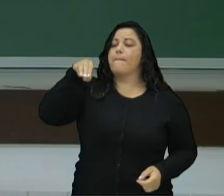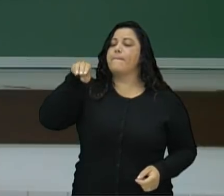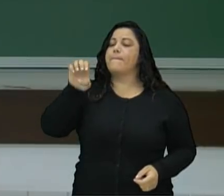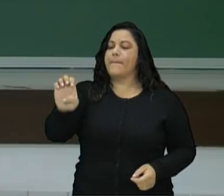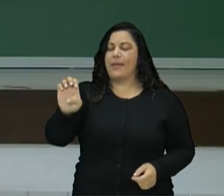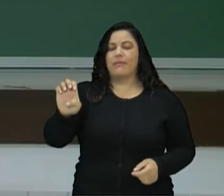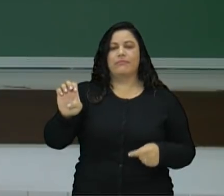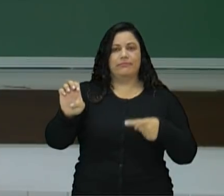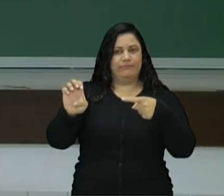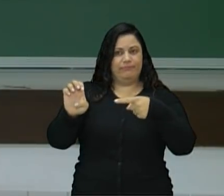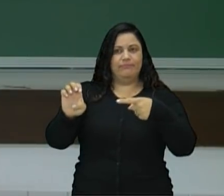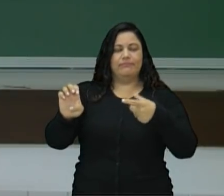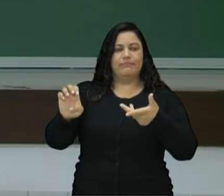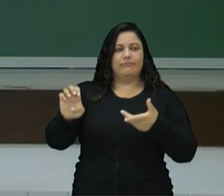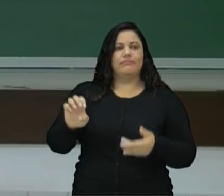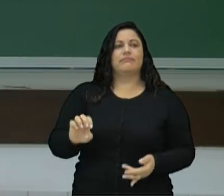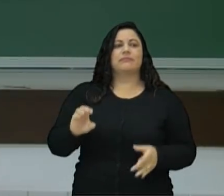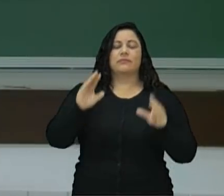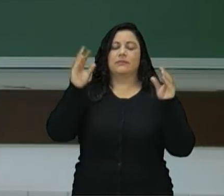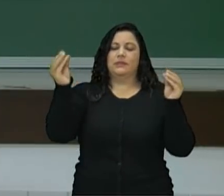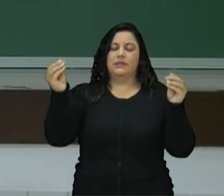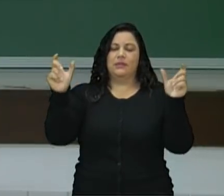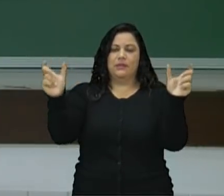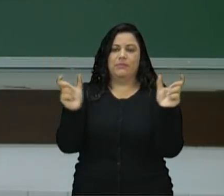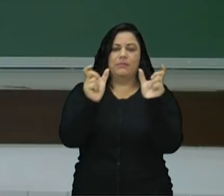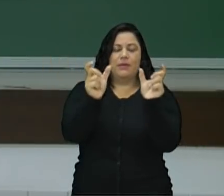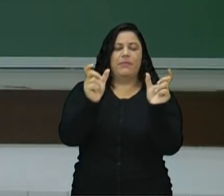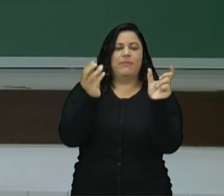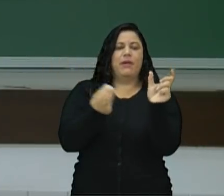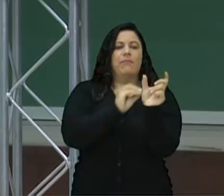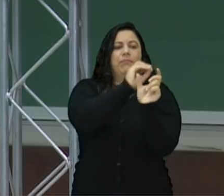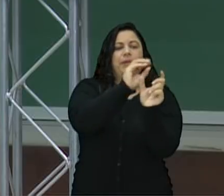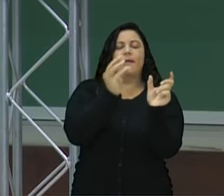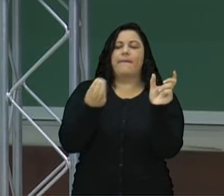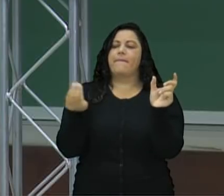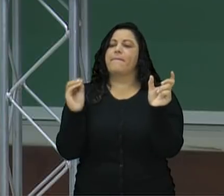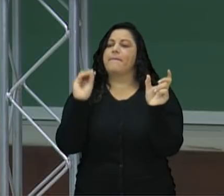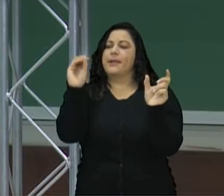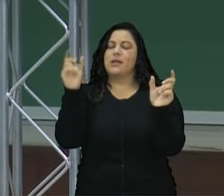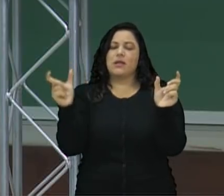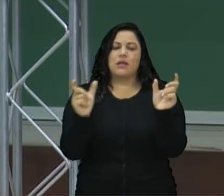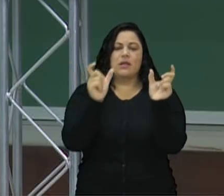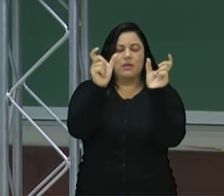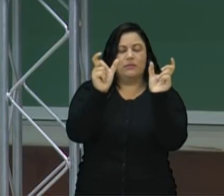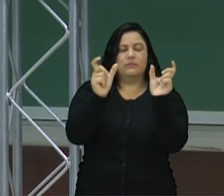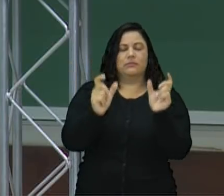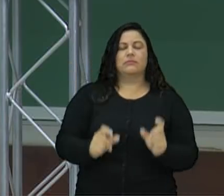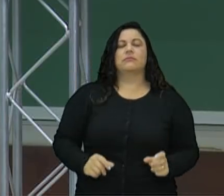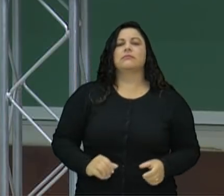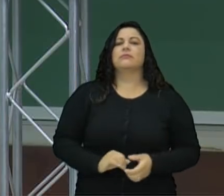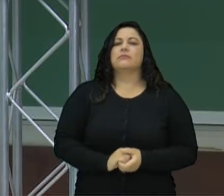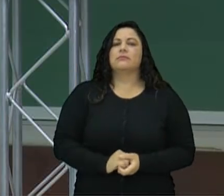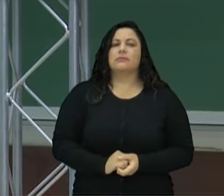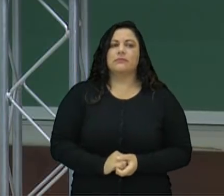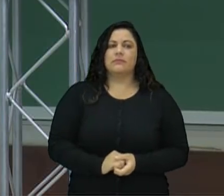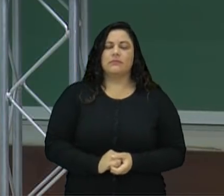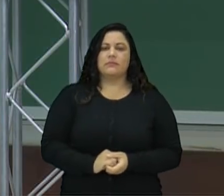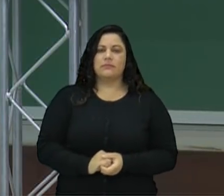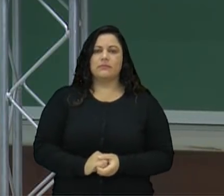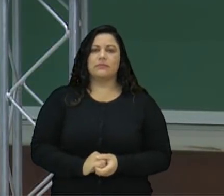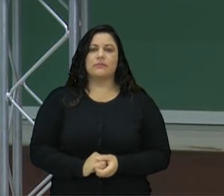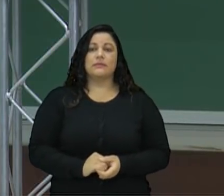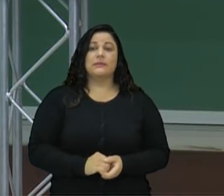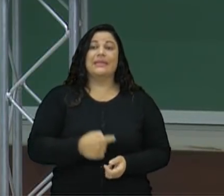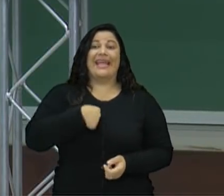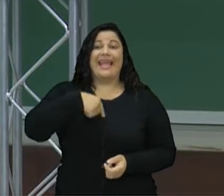refere ao eu, né? Lembrando que eu, tu, ele, nós, vós, eles são os pronomes pessoais do caso reto, né? Então, na primeira pessoa, o correto